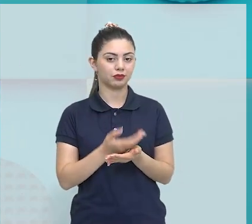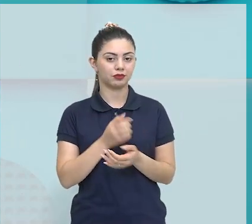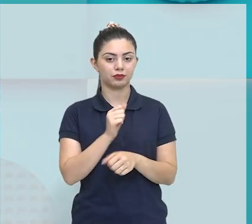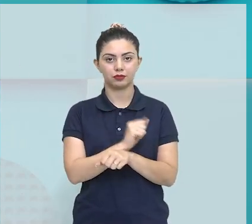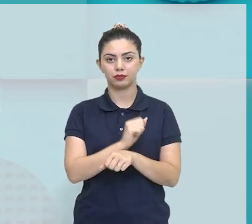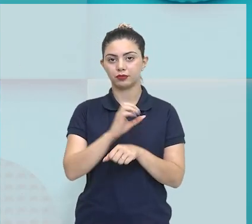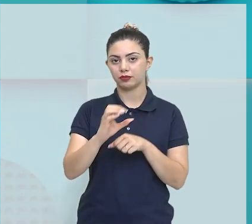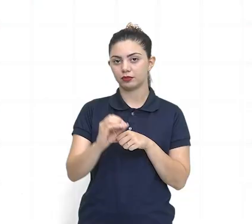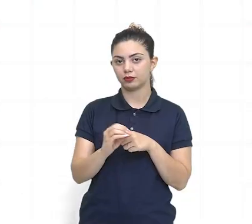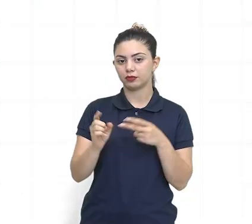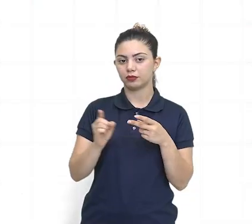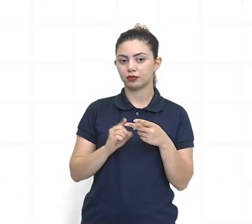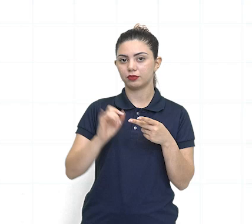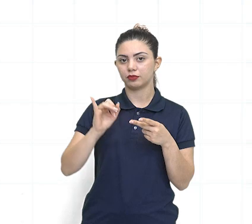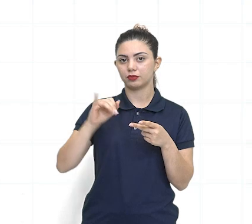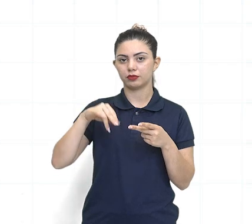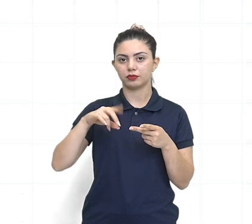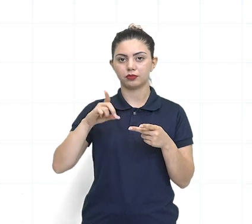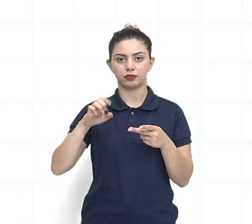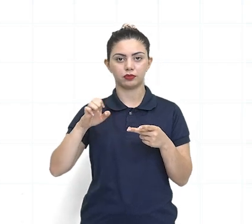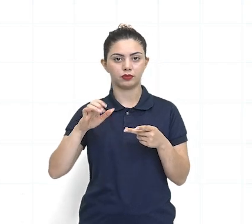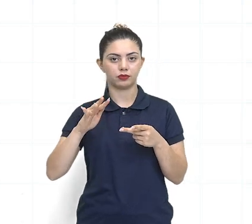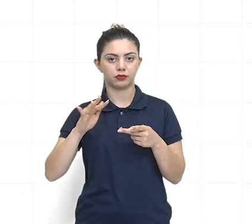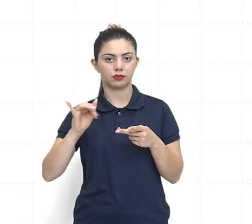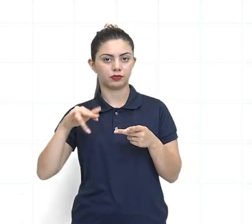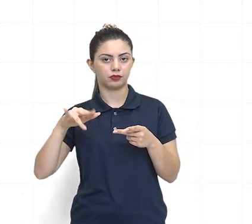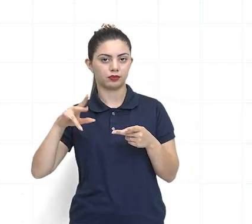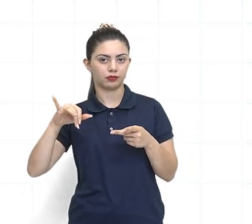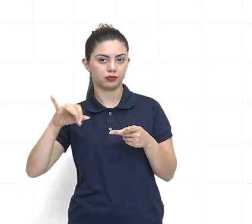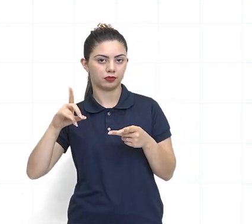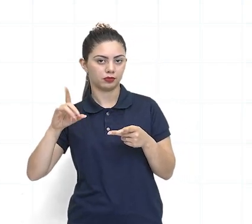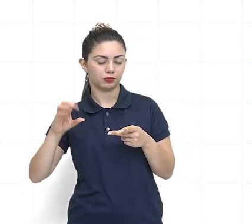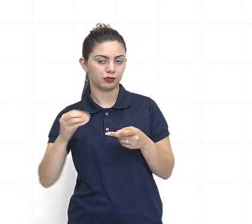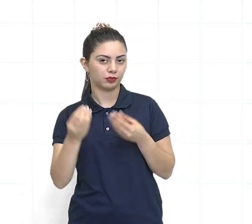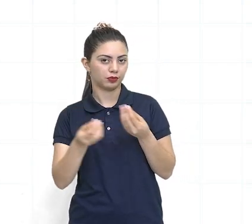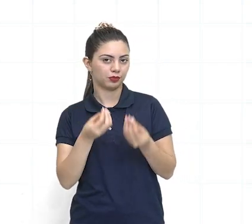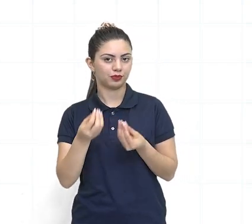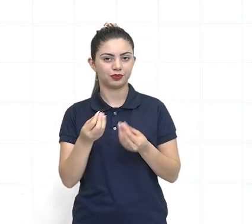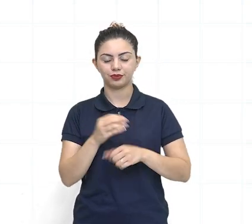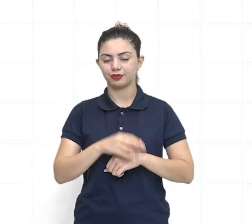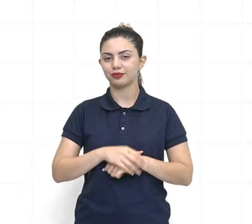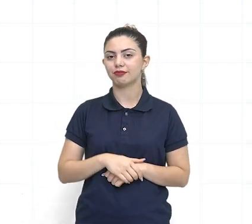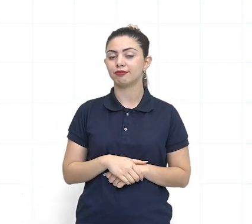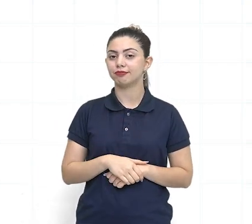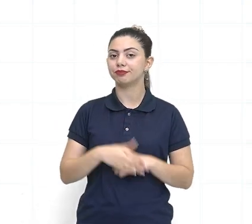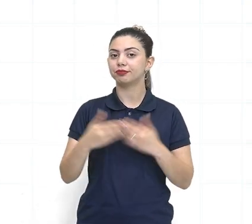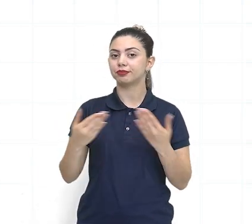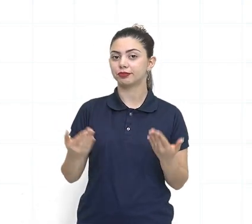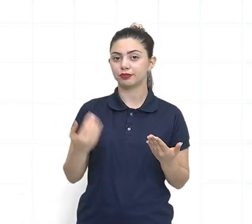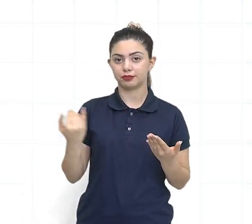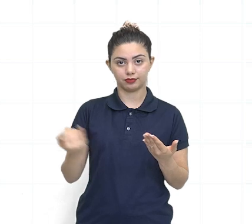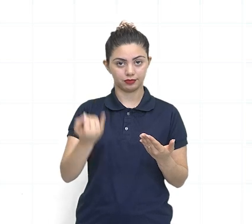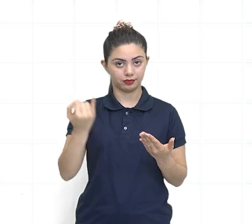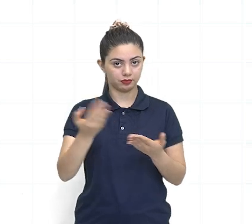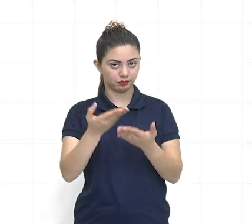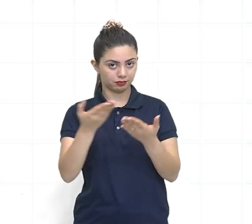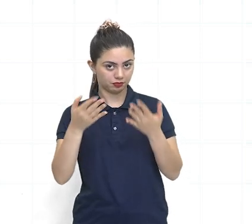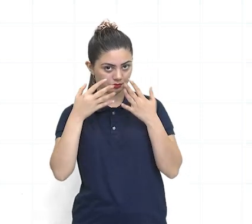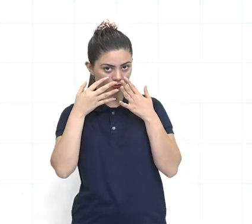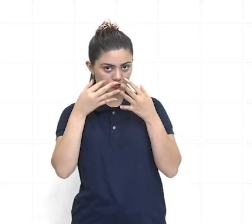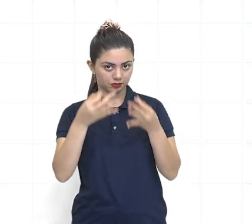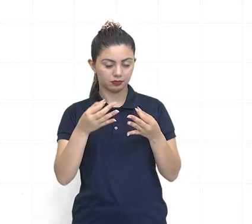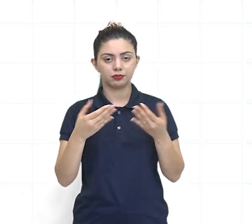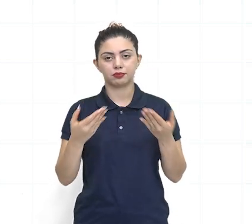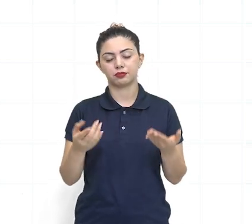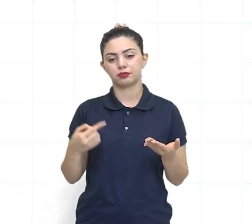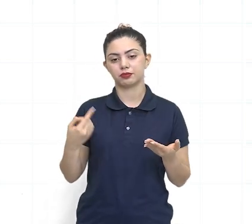artigo indefinido. Vamos lá. O artigo indefinido, gente, é muito importante isso aqui. Apesar